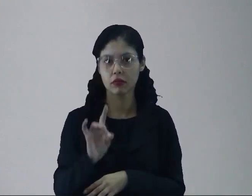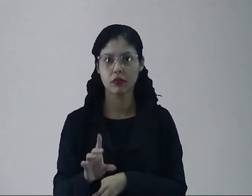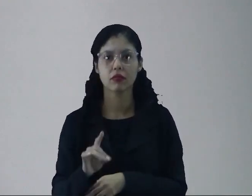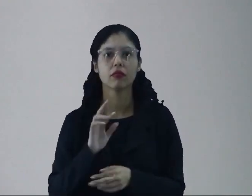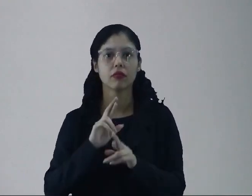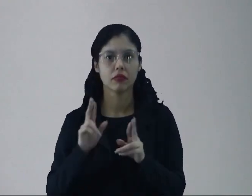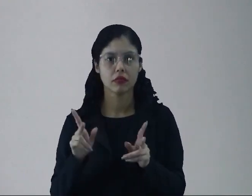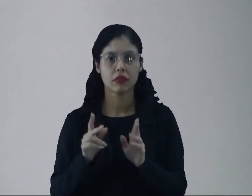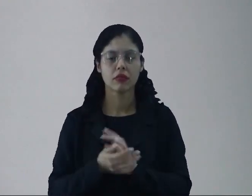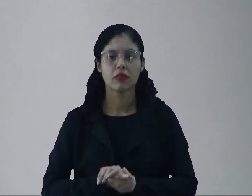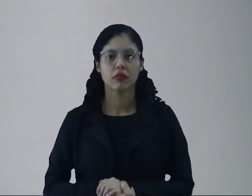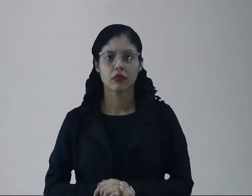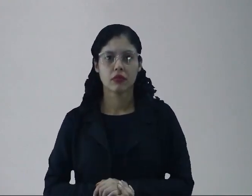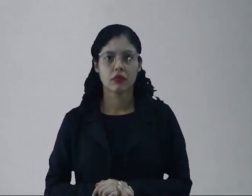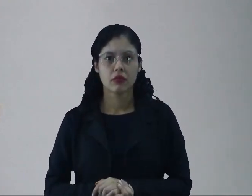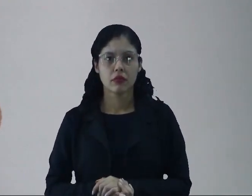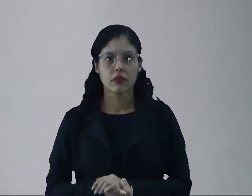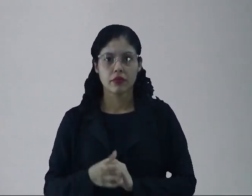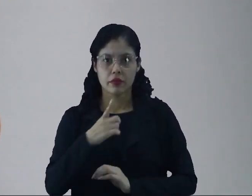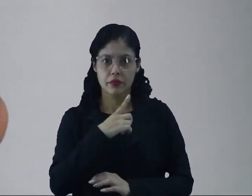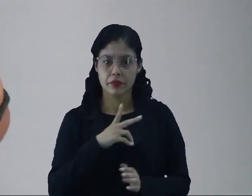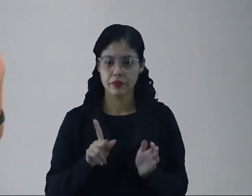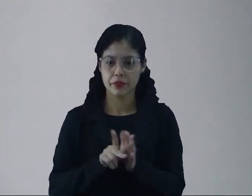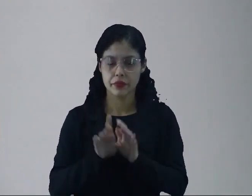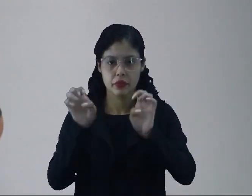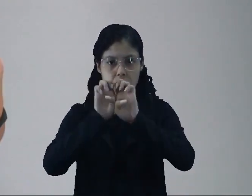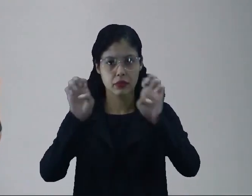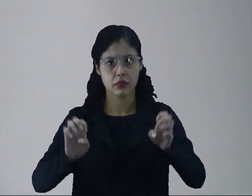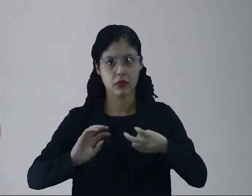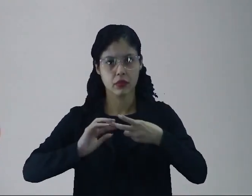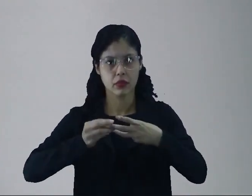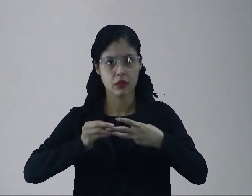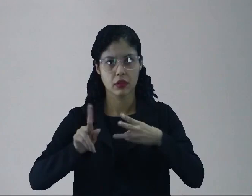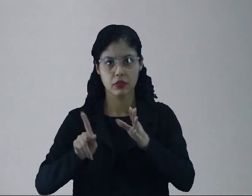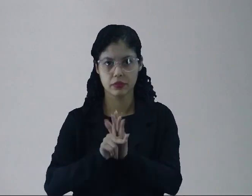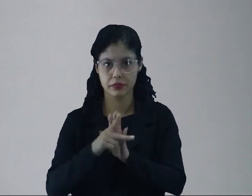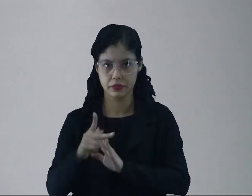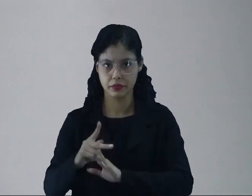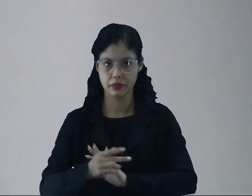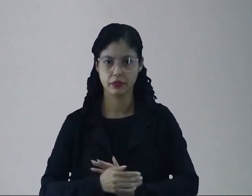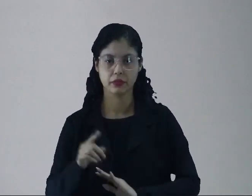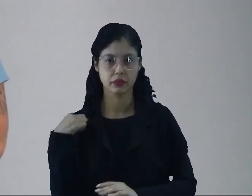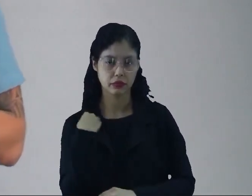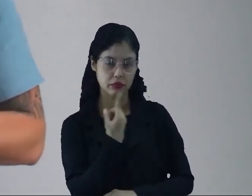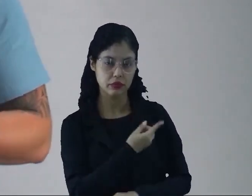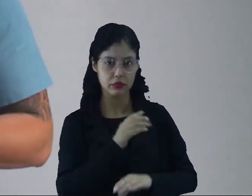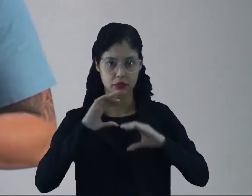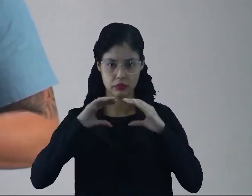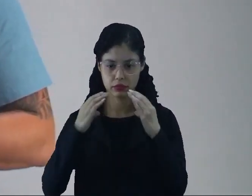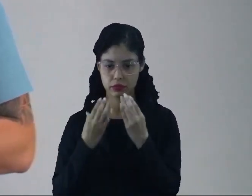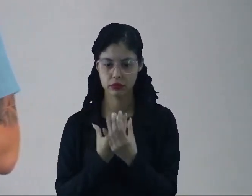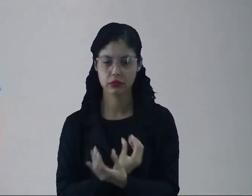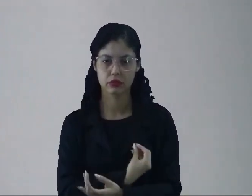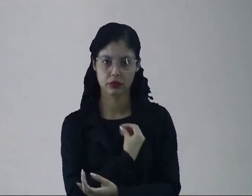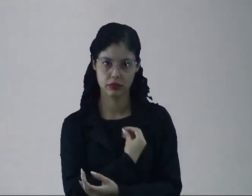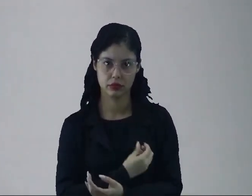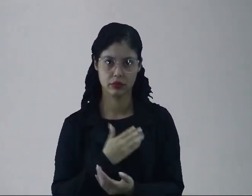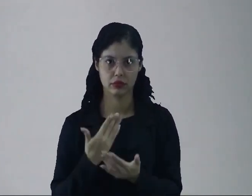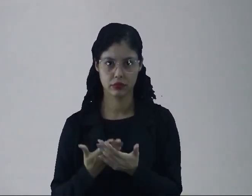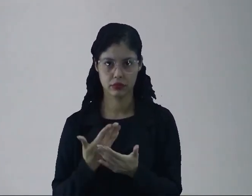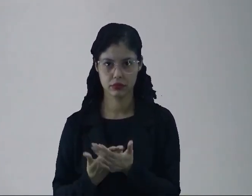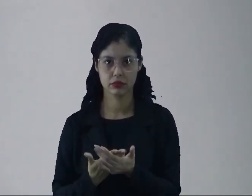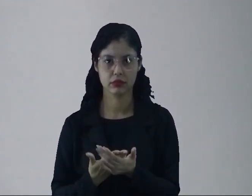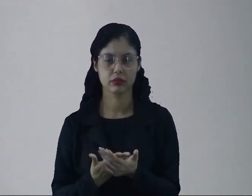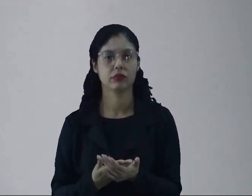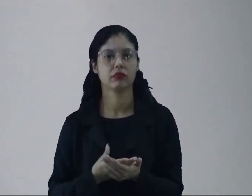vai ser diferente. Então, cada organismo vai ter estruturas celulares específicas. E nós, os seres vivos, né, que somos objeto de